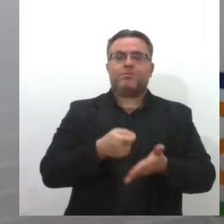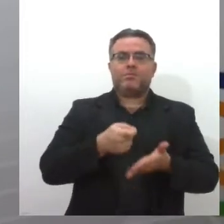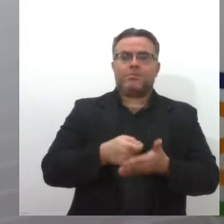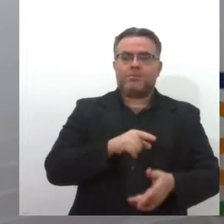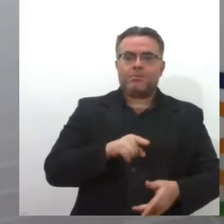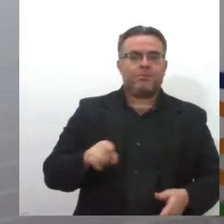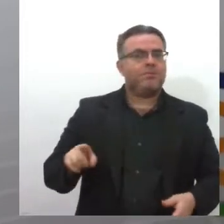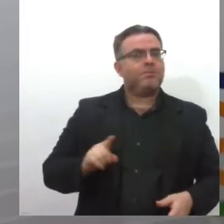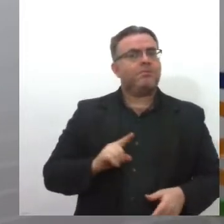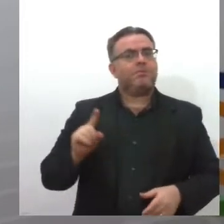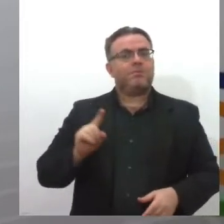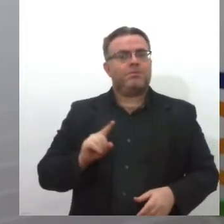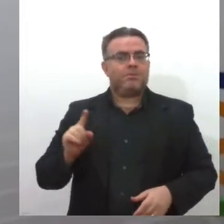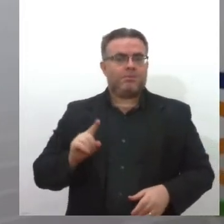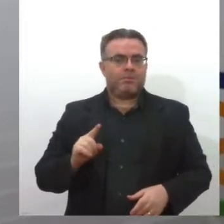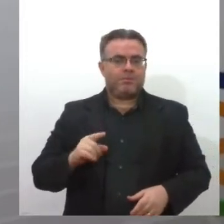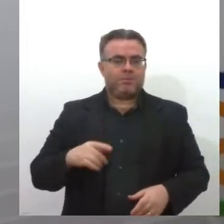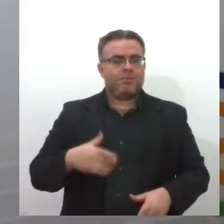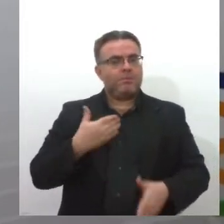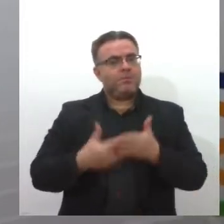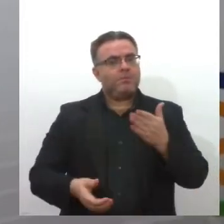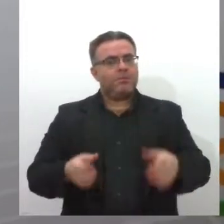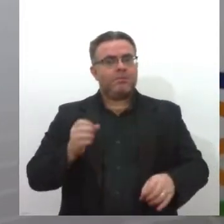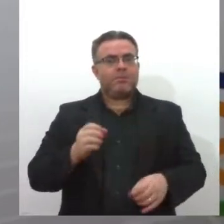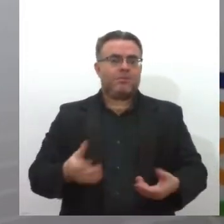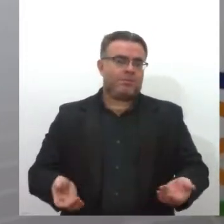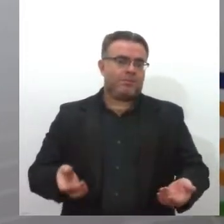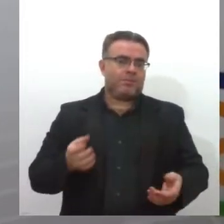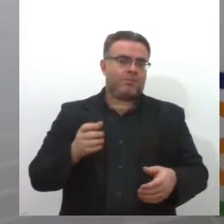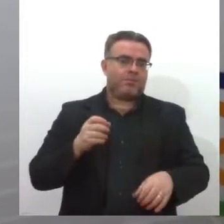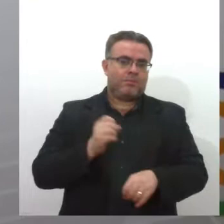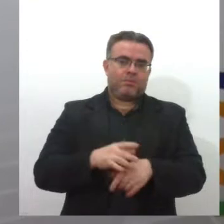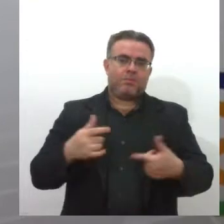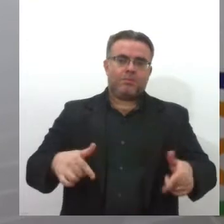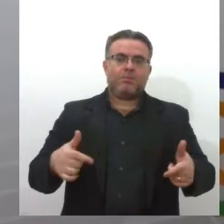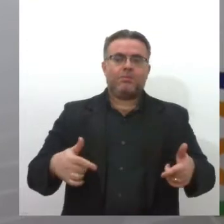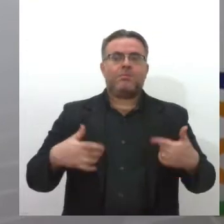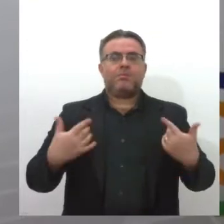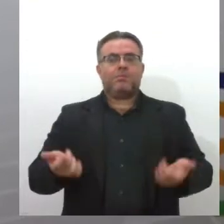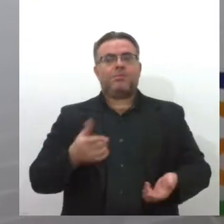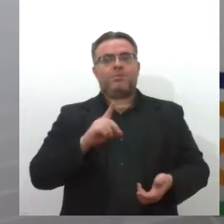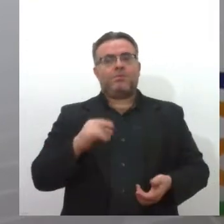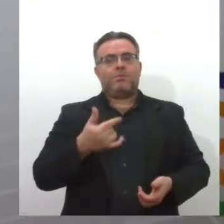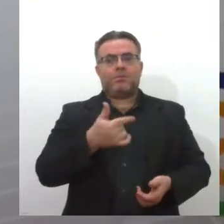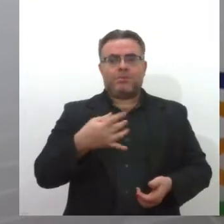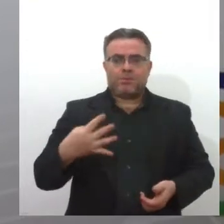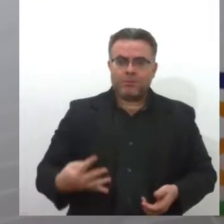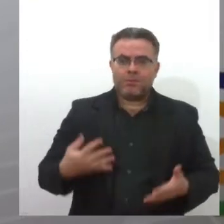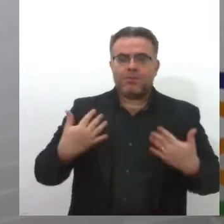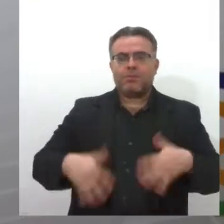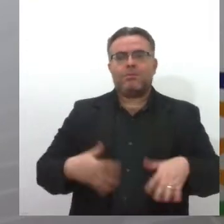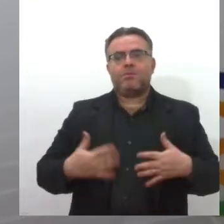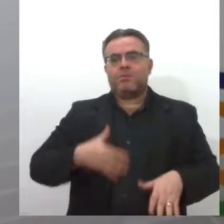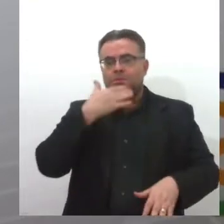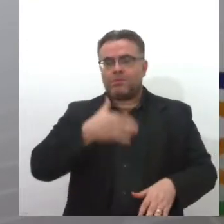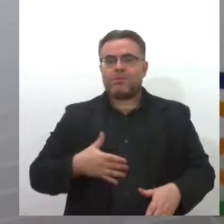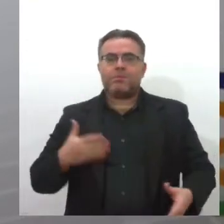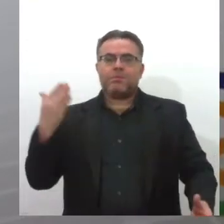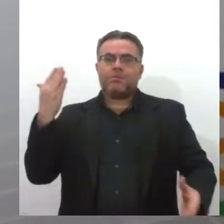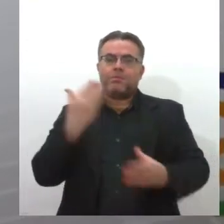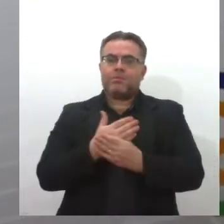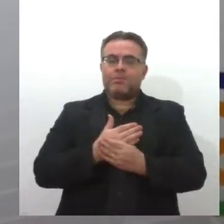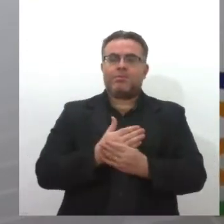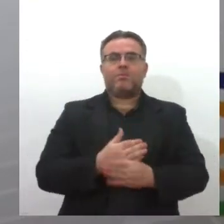tomar vacina sob pena de perderem seus empregos. Então, no último dia 24, na véspera do Natal, nós entramos com ação popular em meu